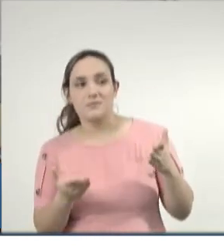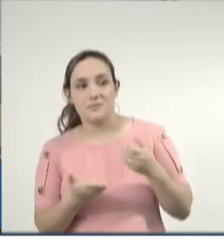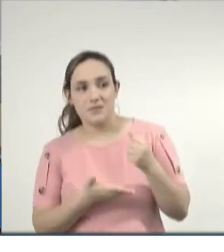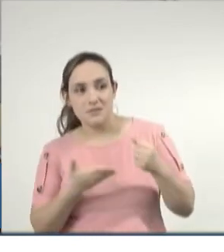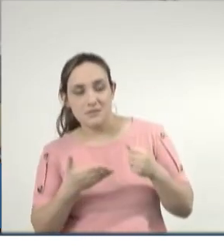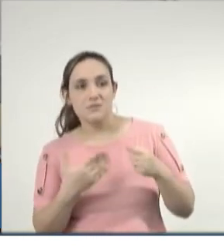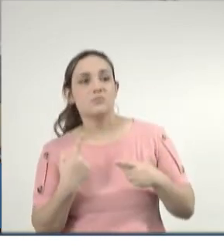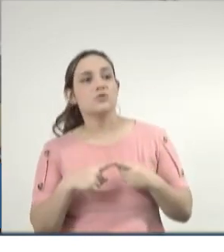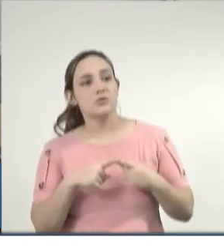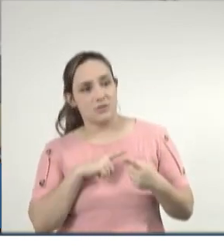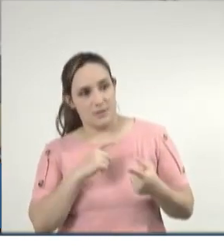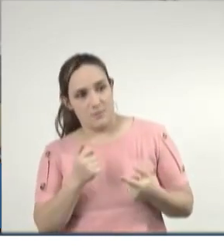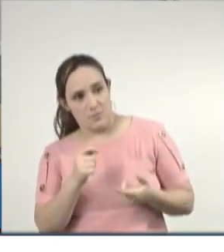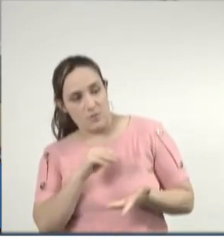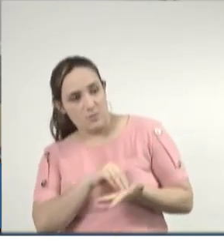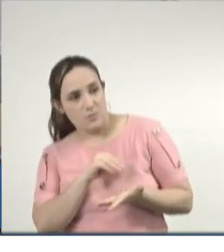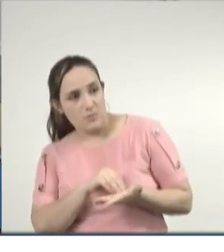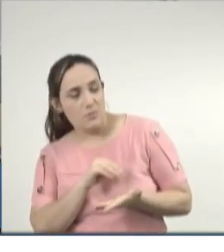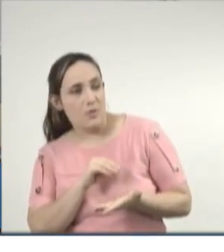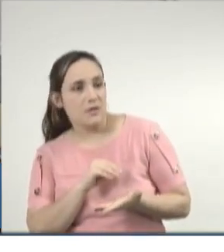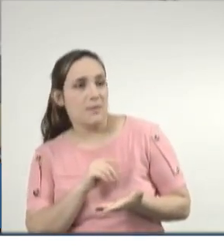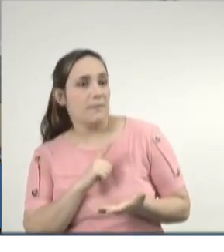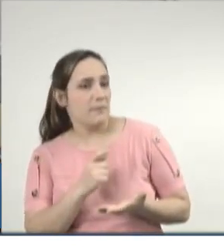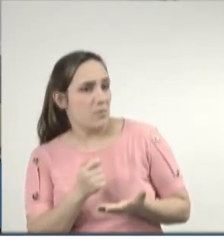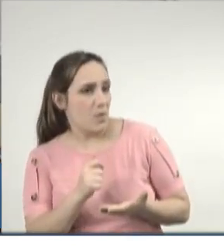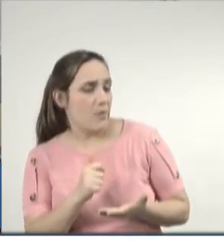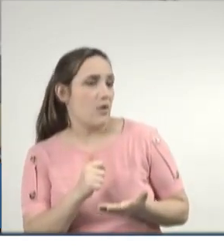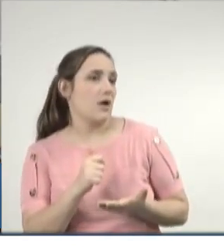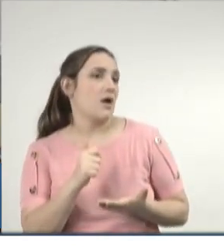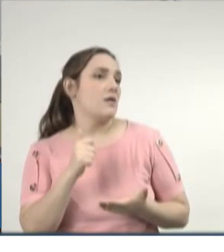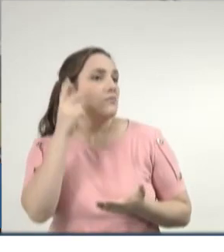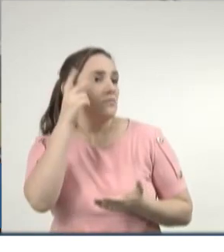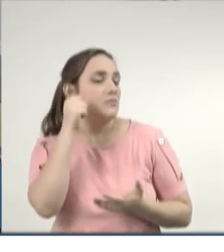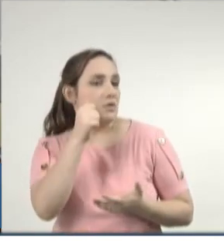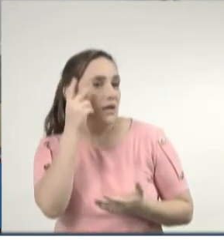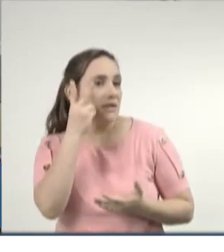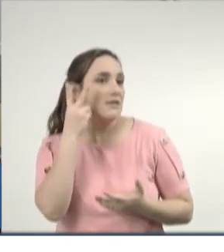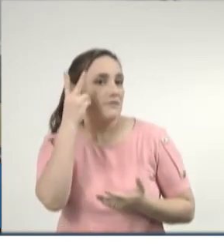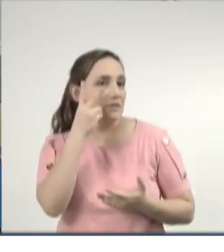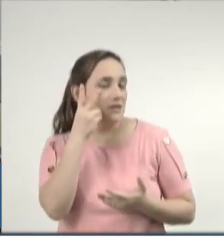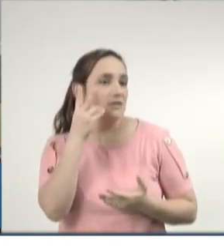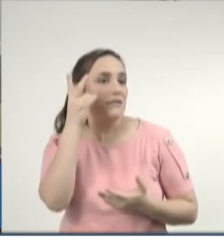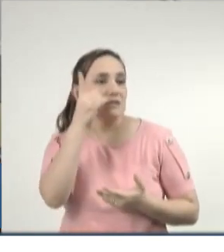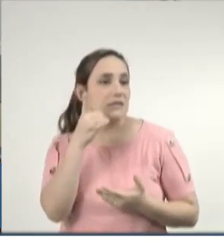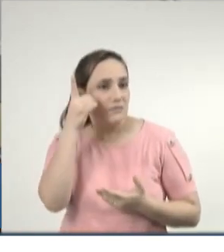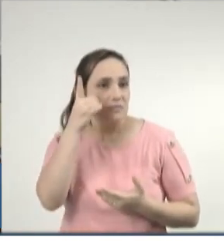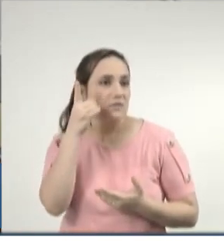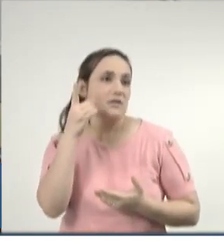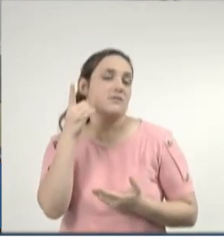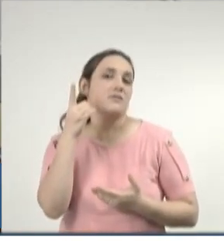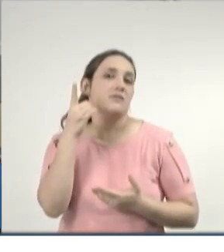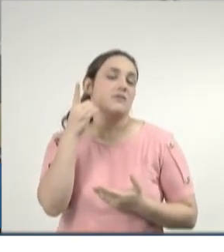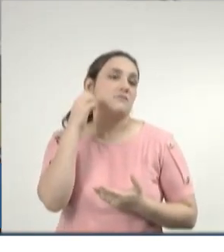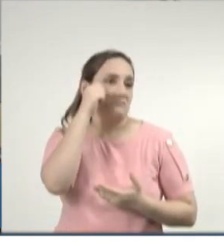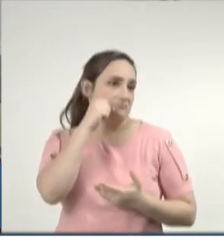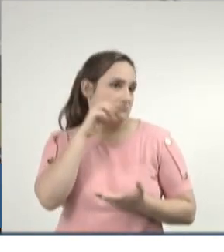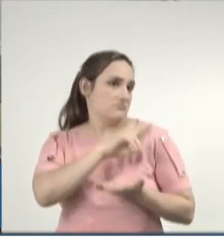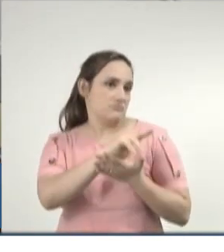Por que temos tão poucas mulheres vereadoras, prefeitas e governadoras? Bom, você, na